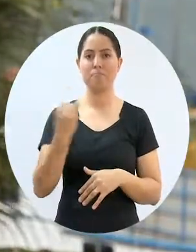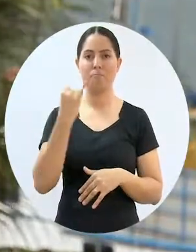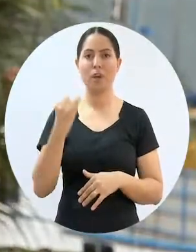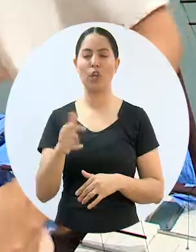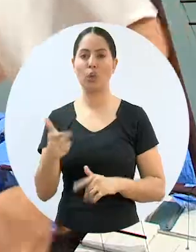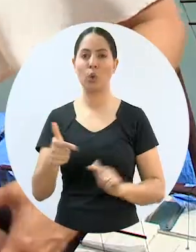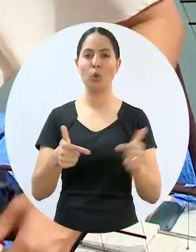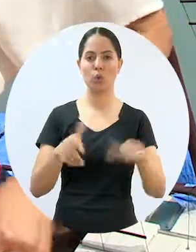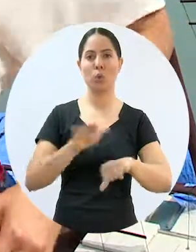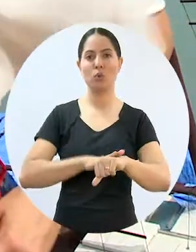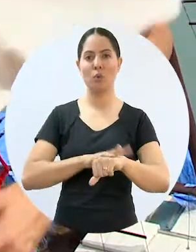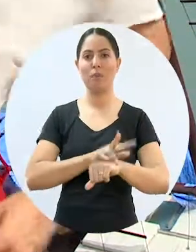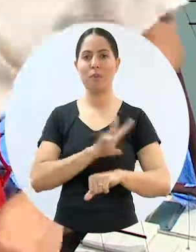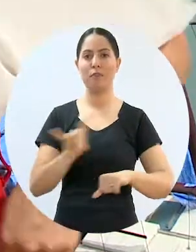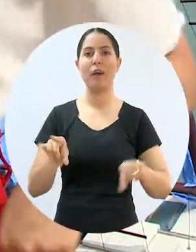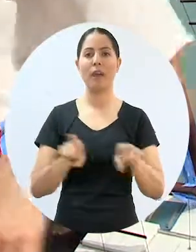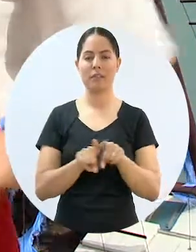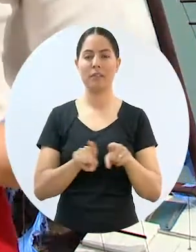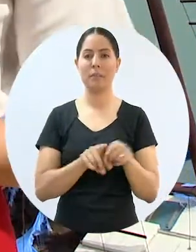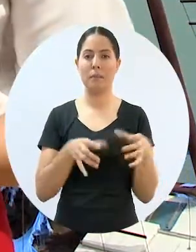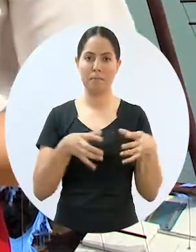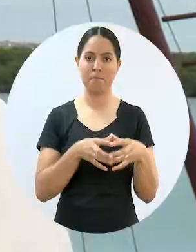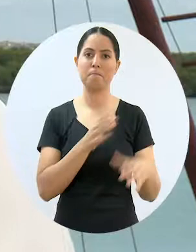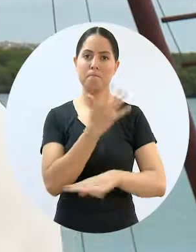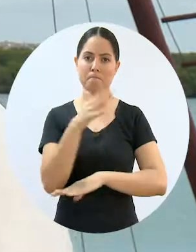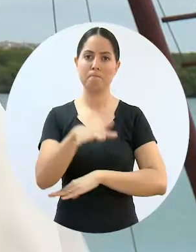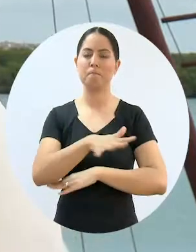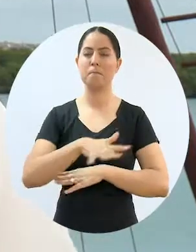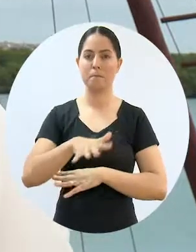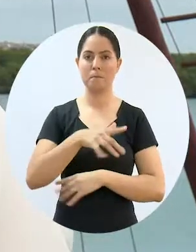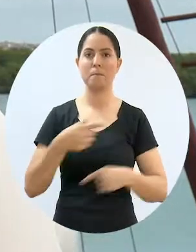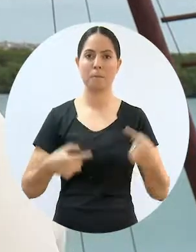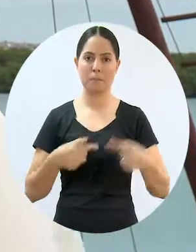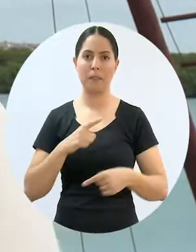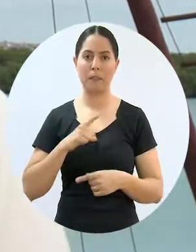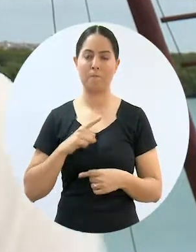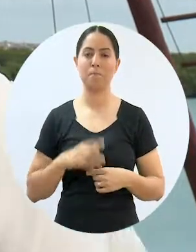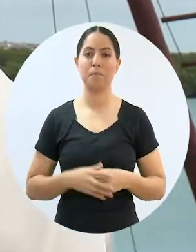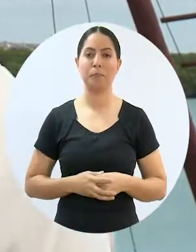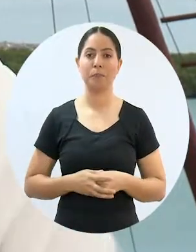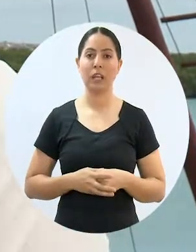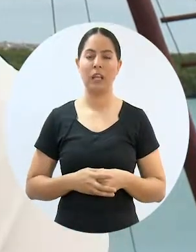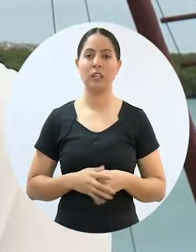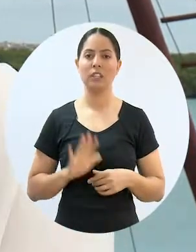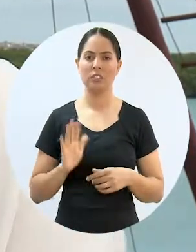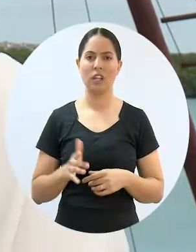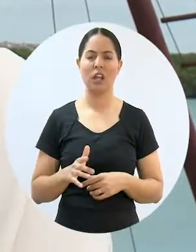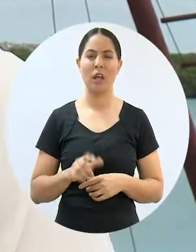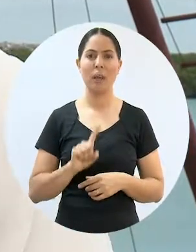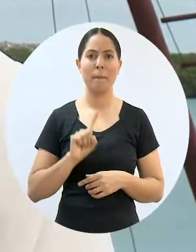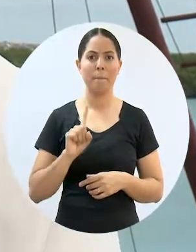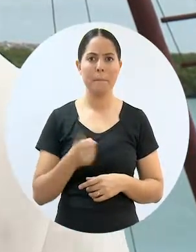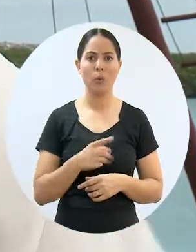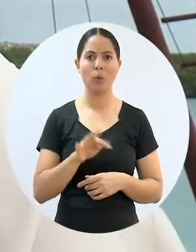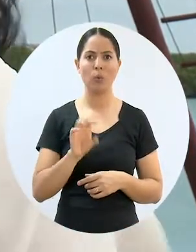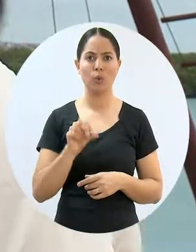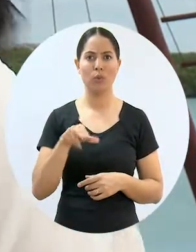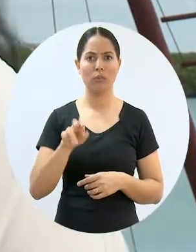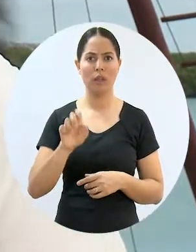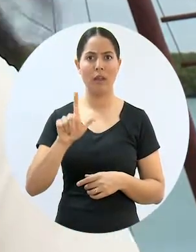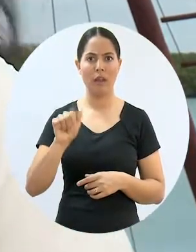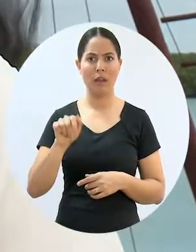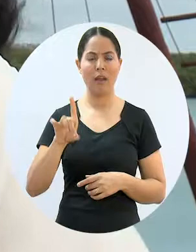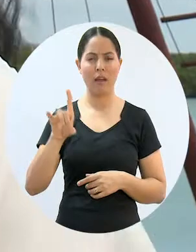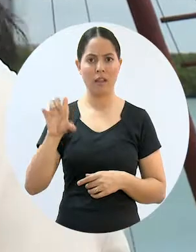em outros momentos da caravana do meio ambiente. E segundo a Marinha do Brasil, mais de 1.000 toneladas deste óleo já foram